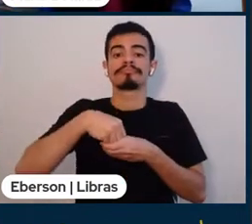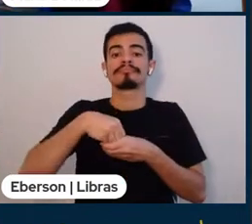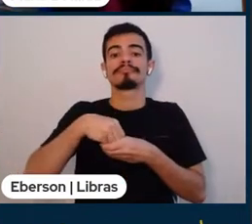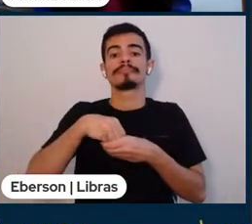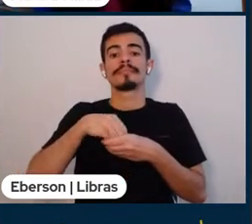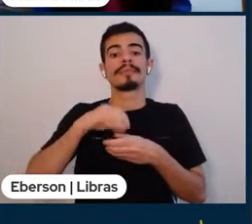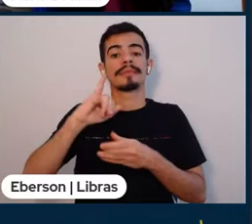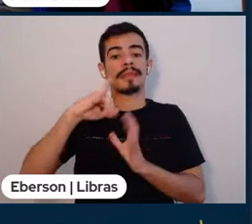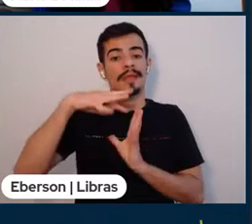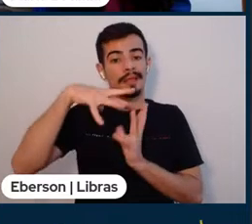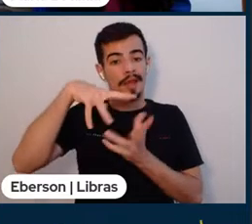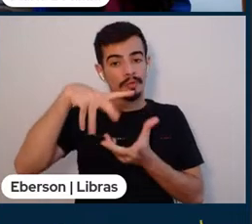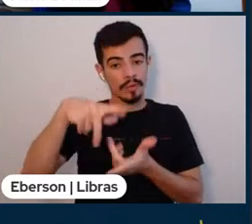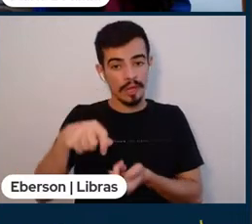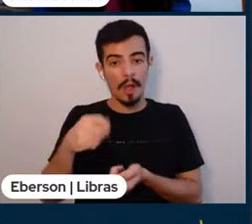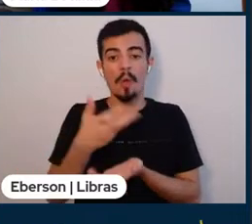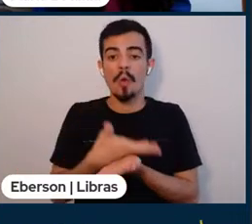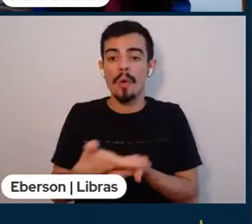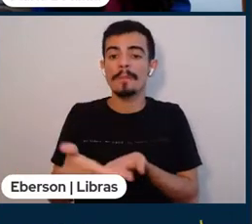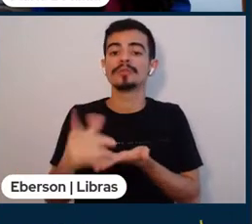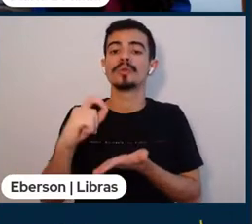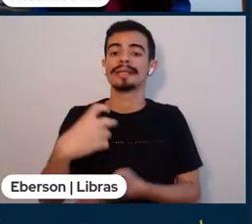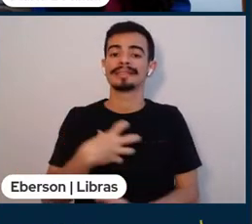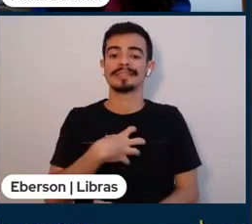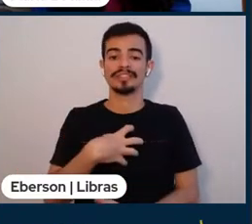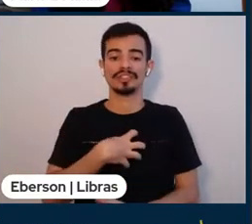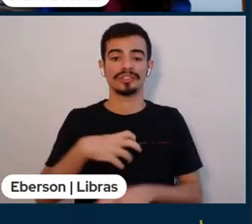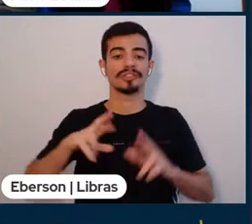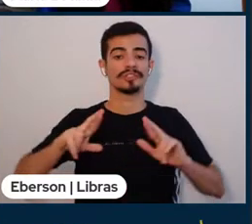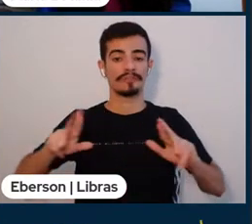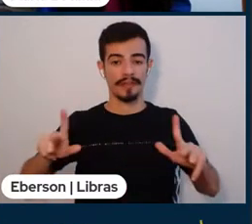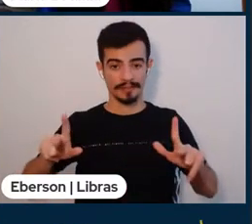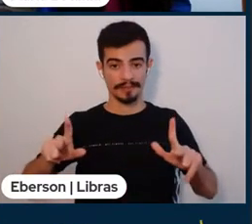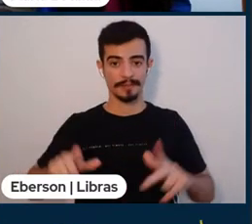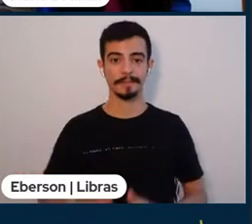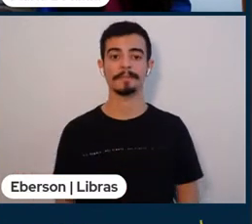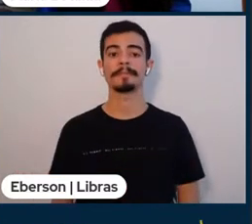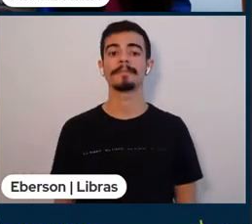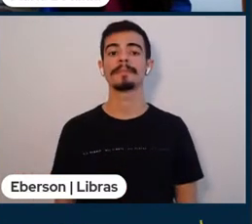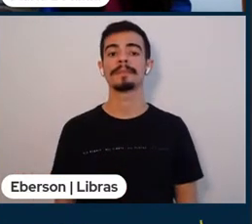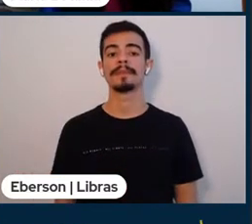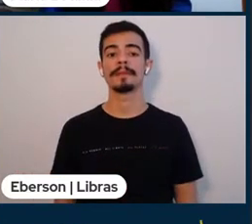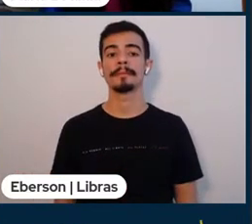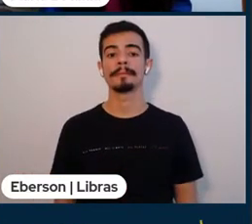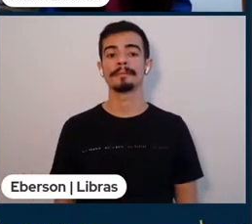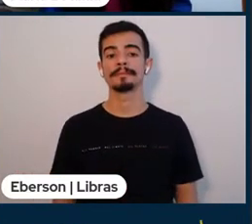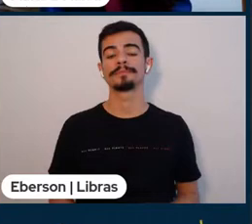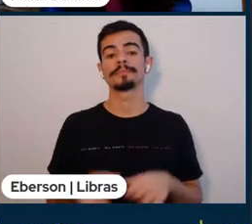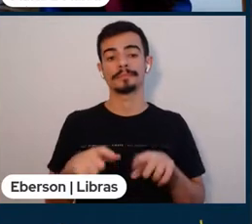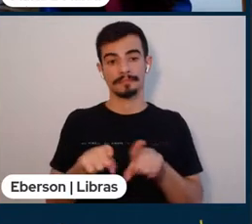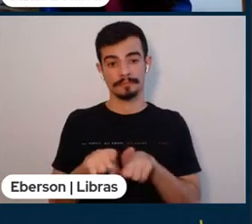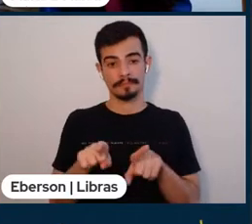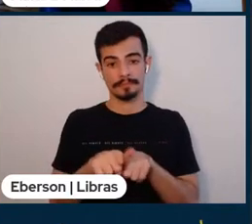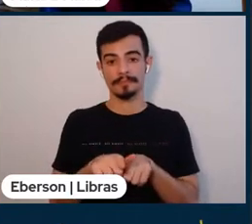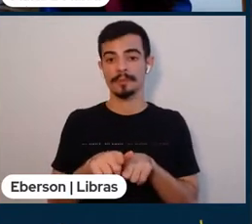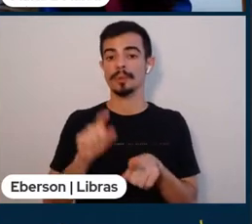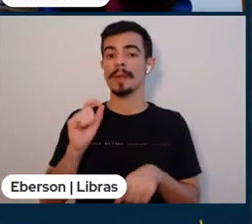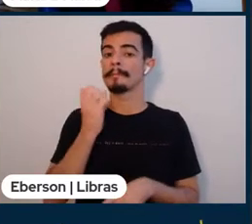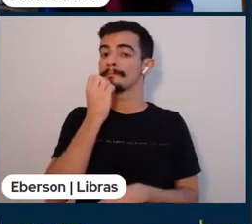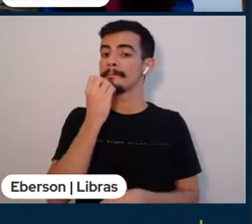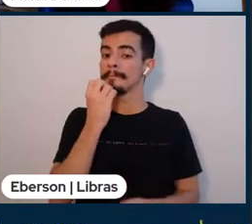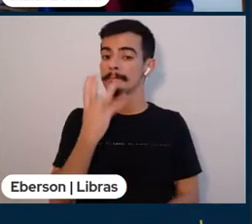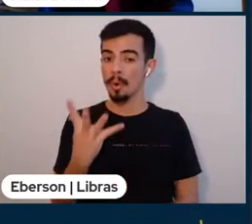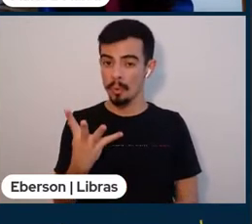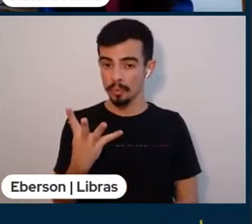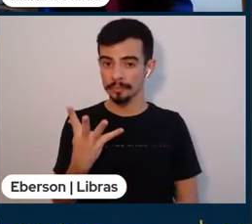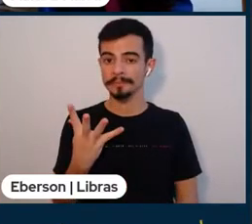eu comecei a sentir bastante diferença. Inclusive, uma das coisas que eu acho que é muito bom, tá?